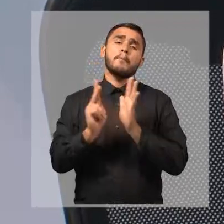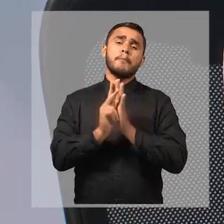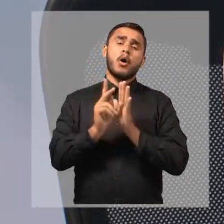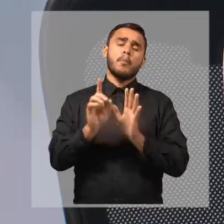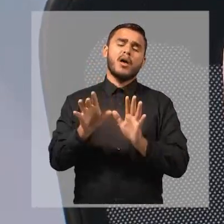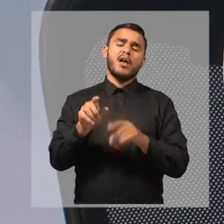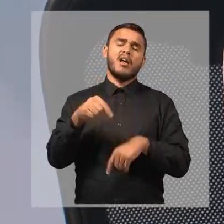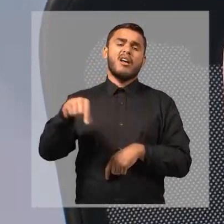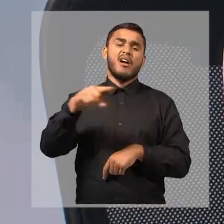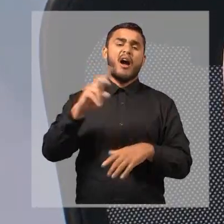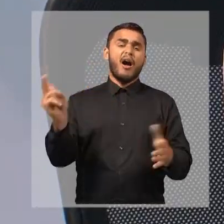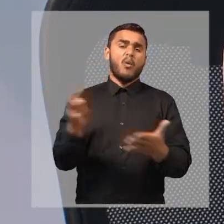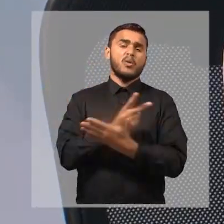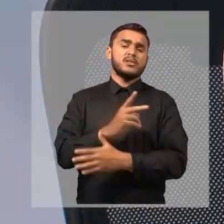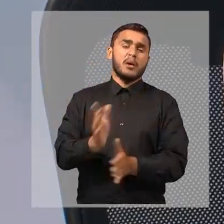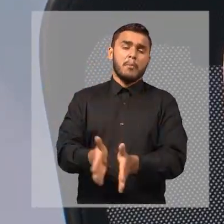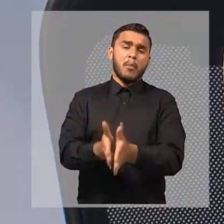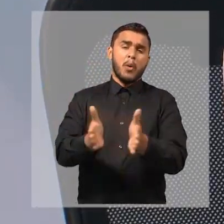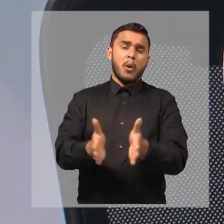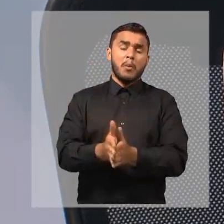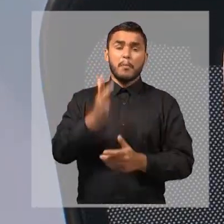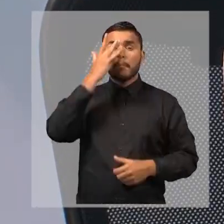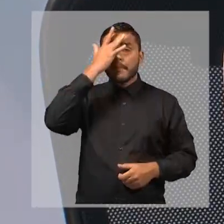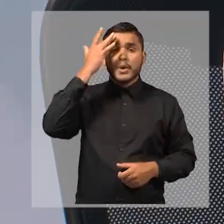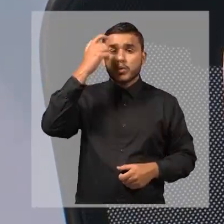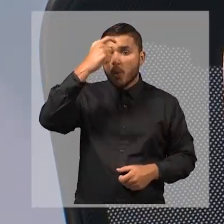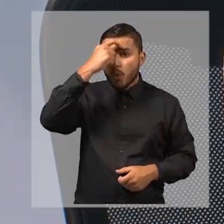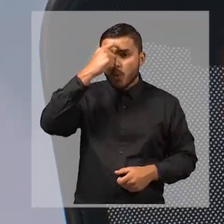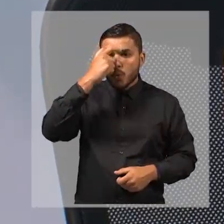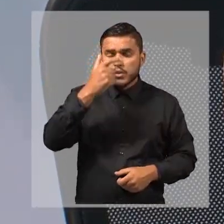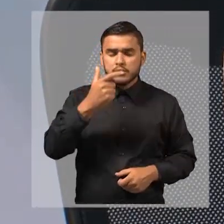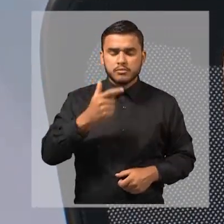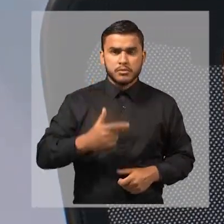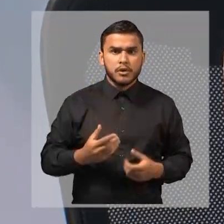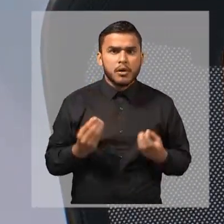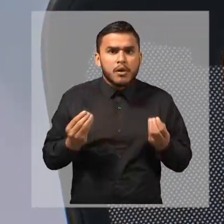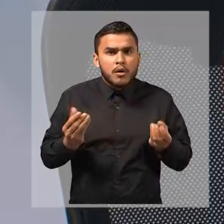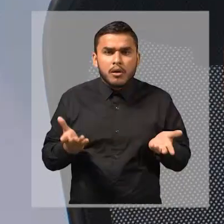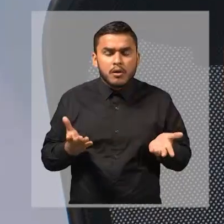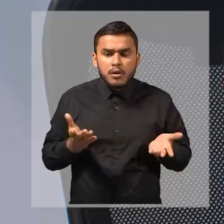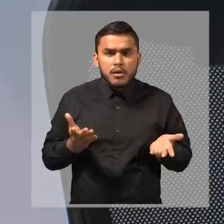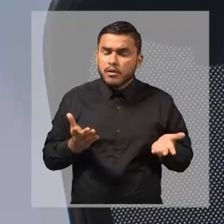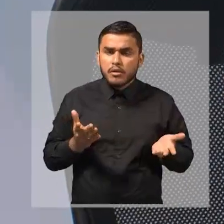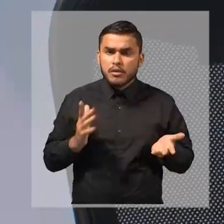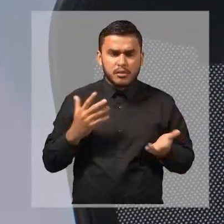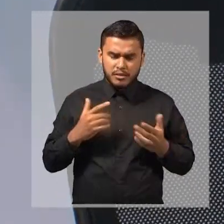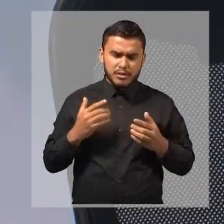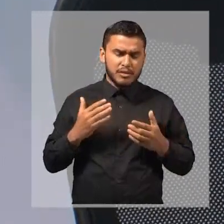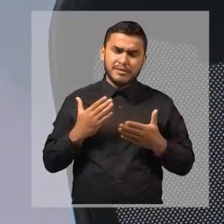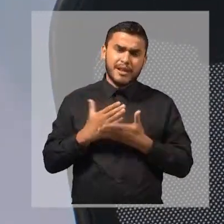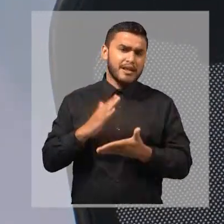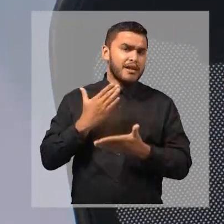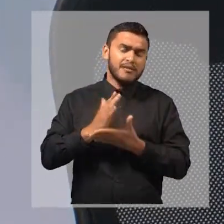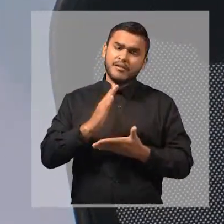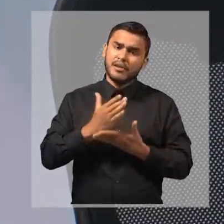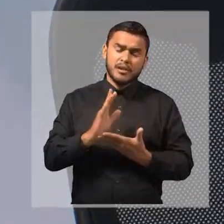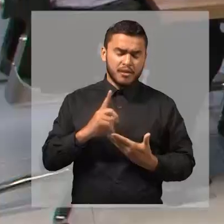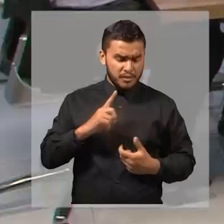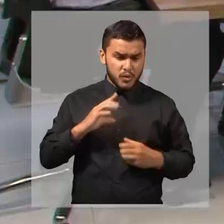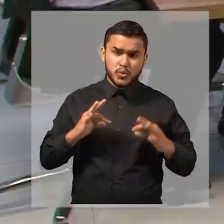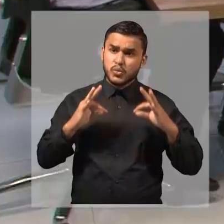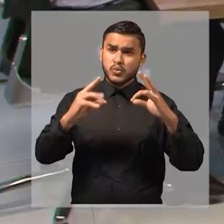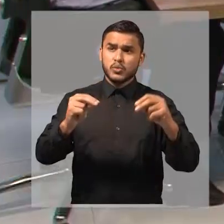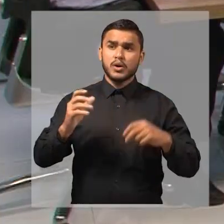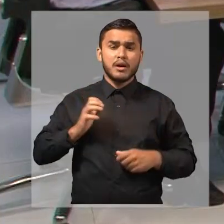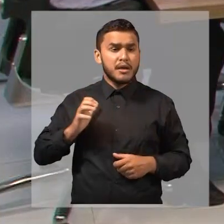humildes, ignorantes, e está provado que não. Que não. Os crimes têm permeado todos